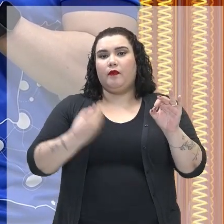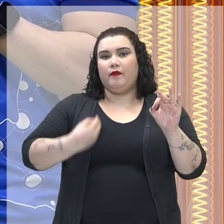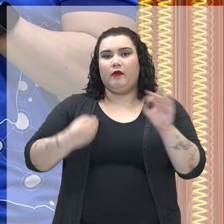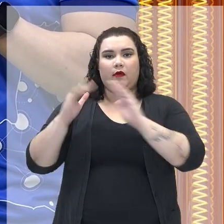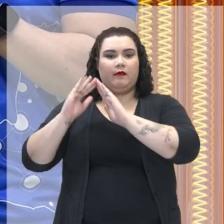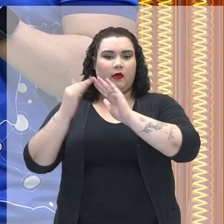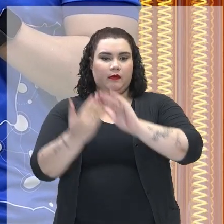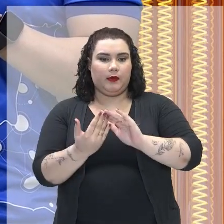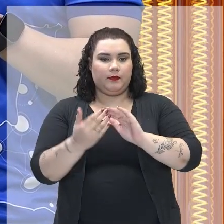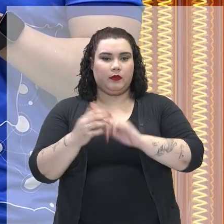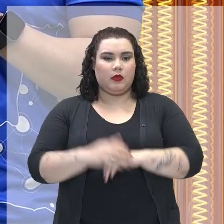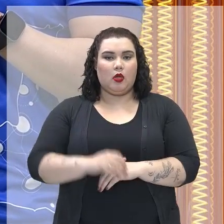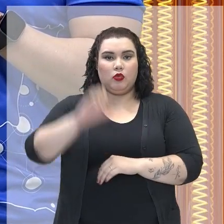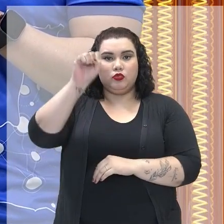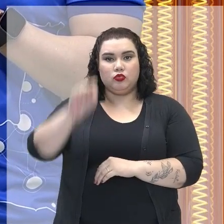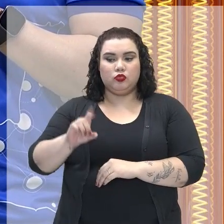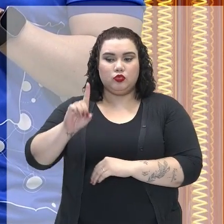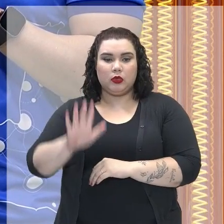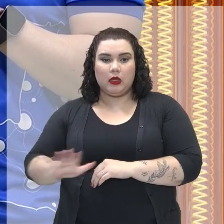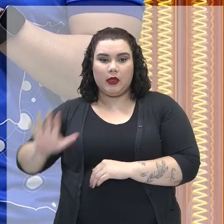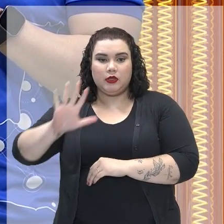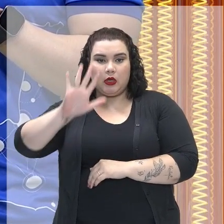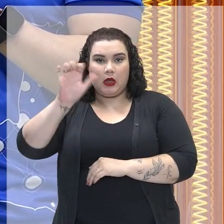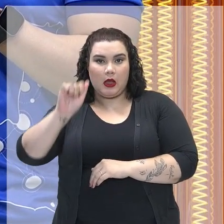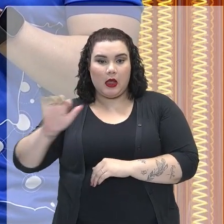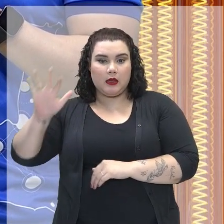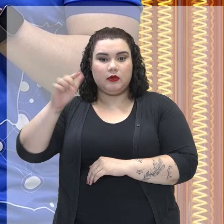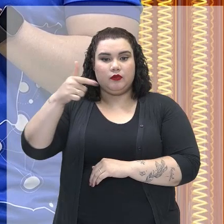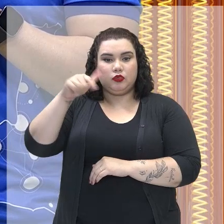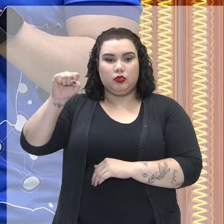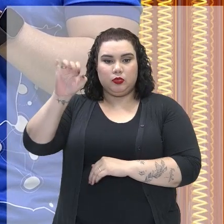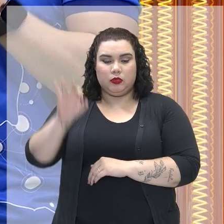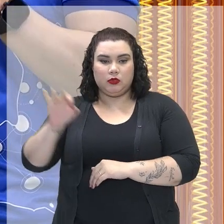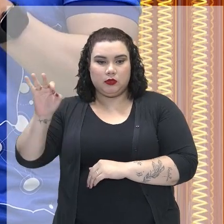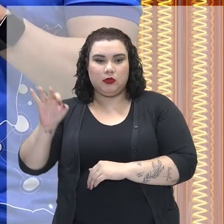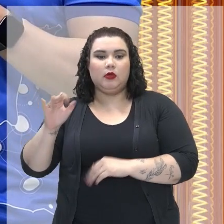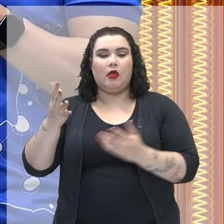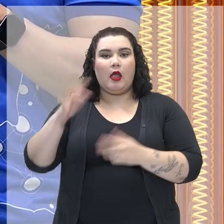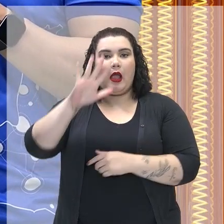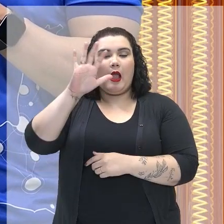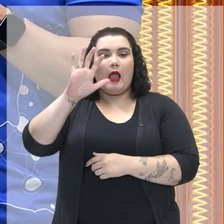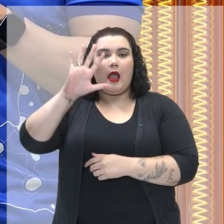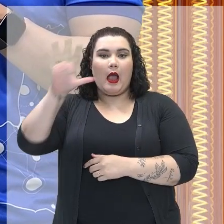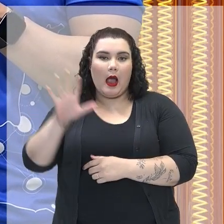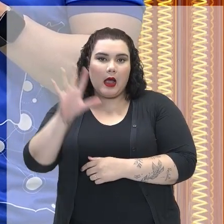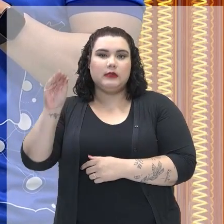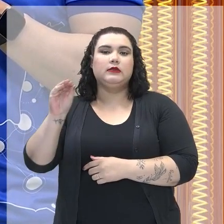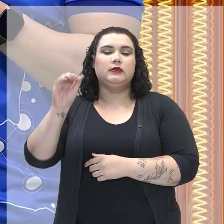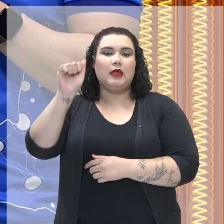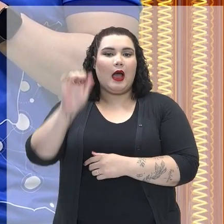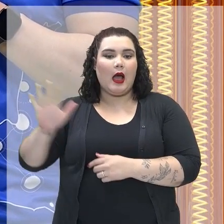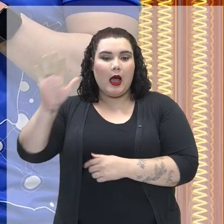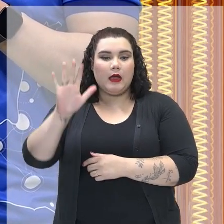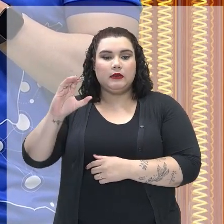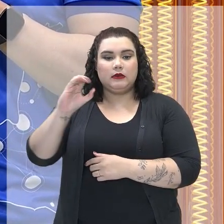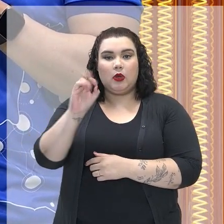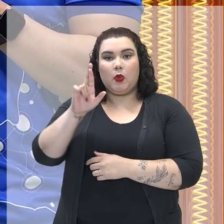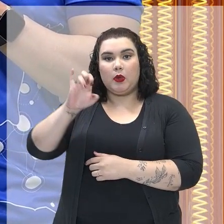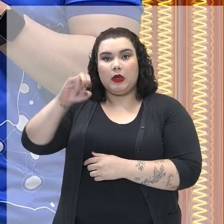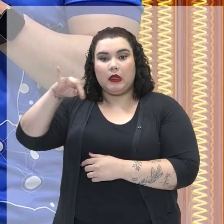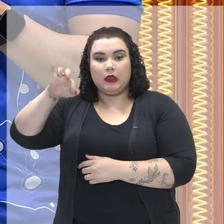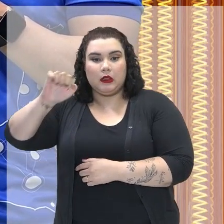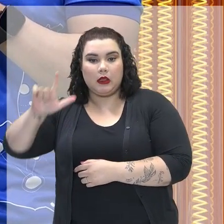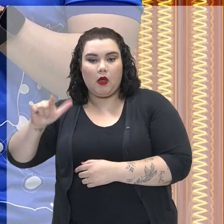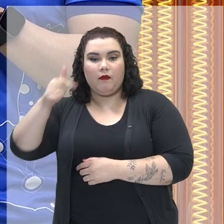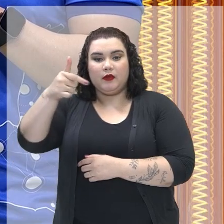O sudeste asiático, 28%. A Ásia Oriental, 26% dessa população vivendo em favela. A Ásia